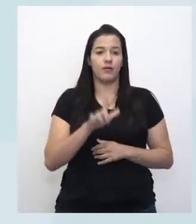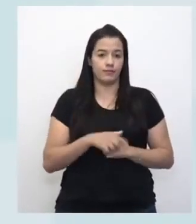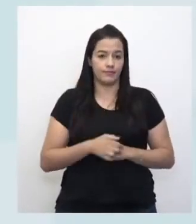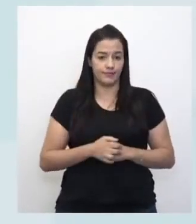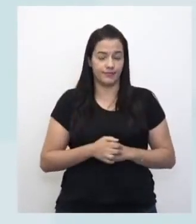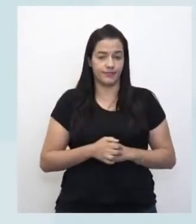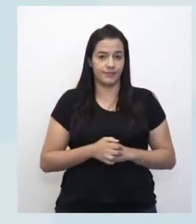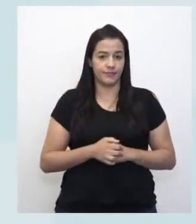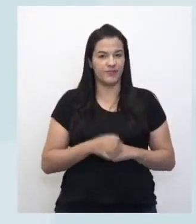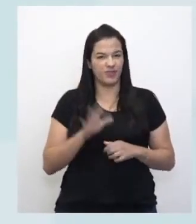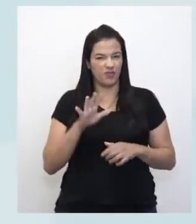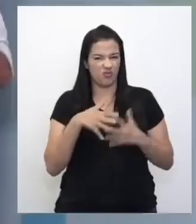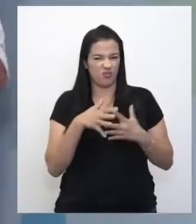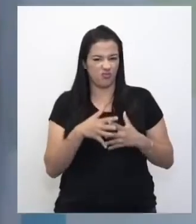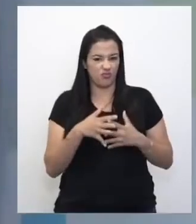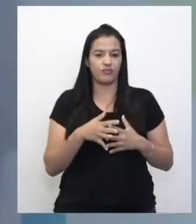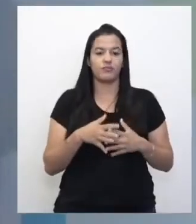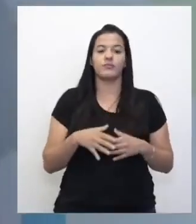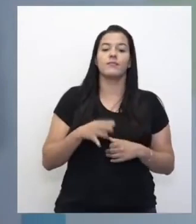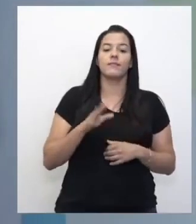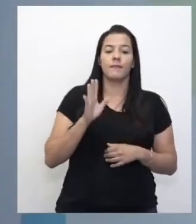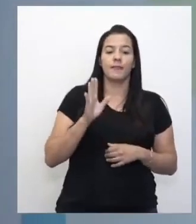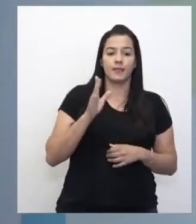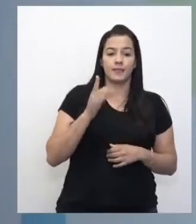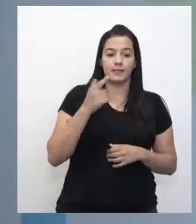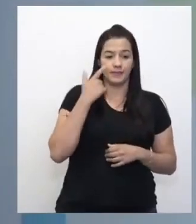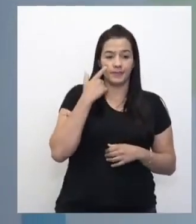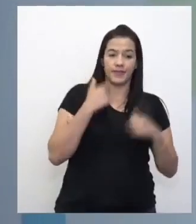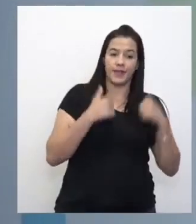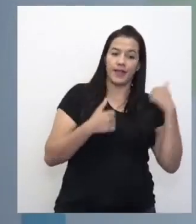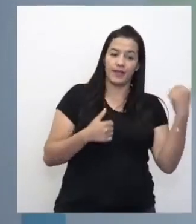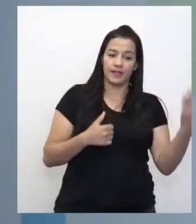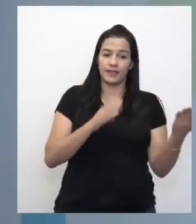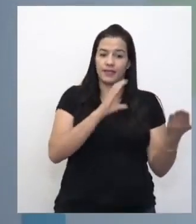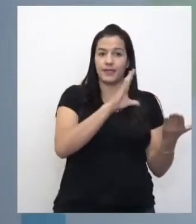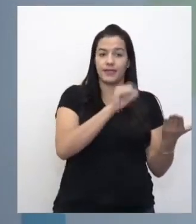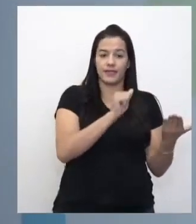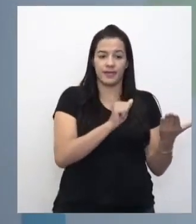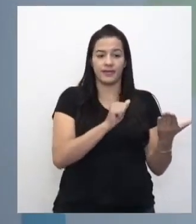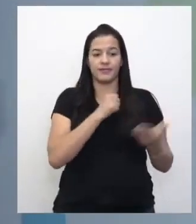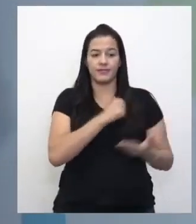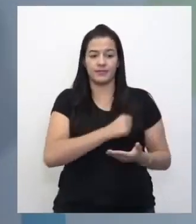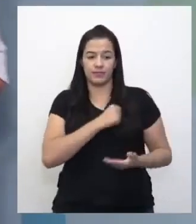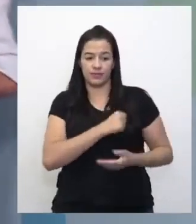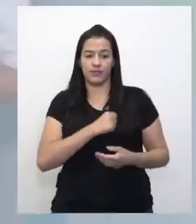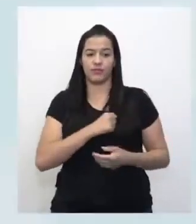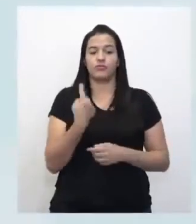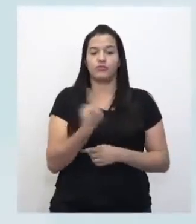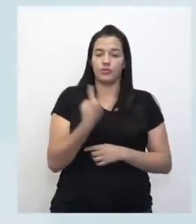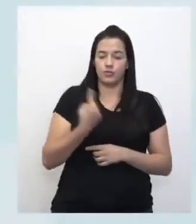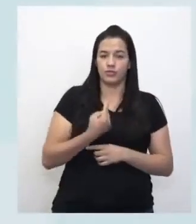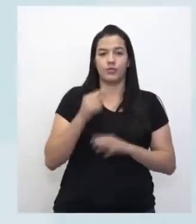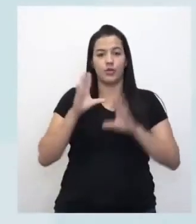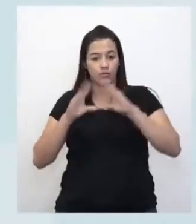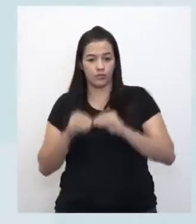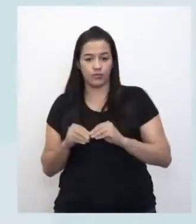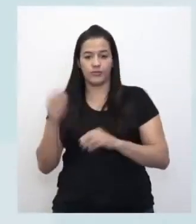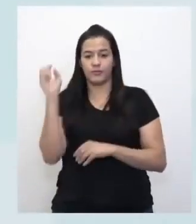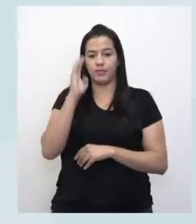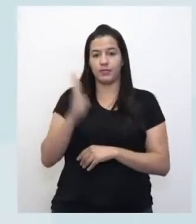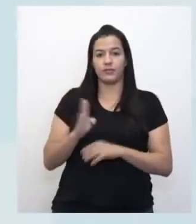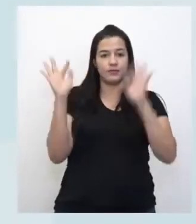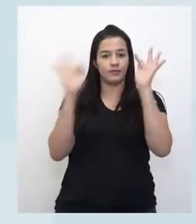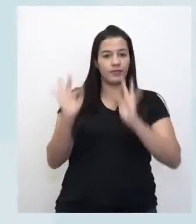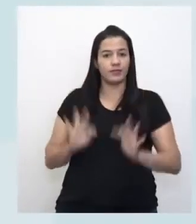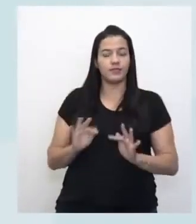Brasil. Ficou confuso? Mas Brasil, vamos lá. K, Portugal, saudade, sozinho à noite. Lá, Brasil, felicidade